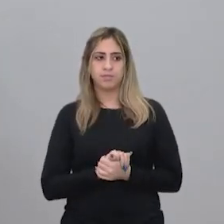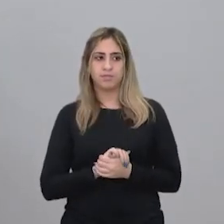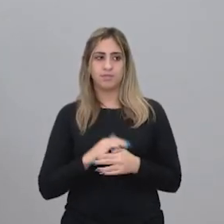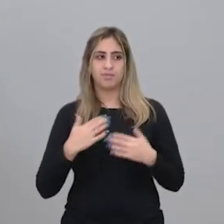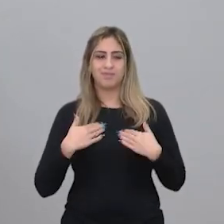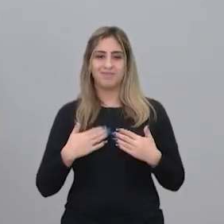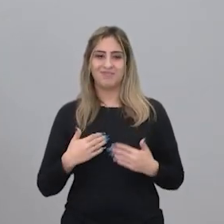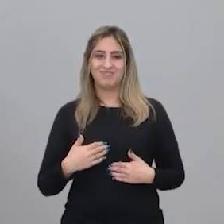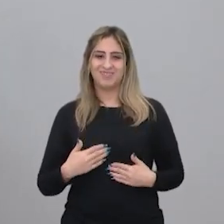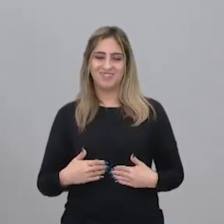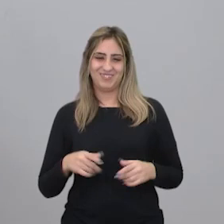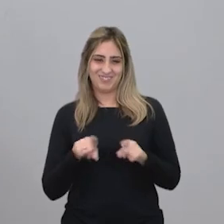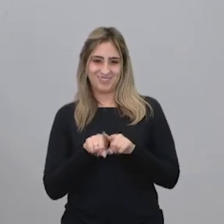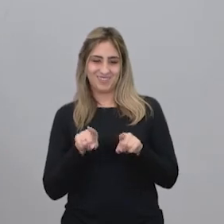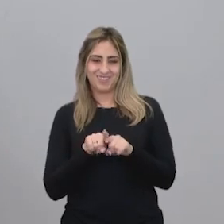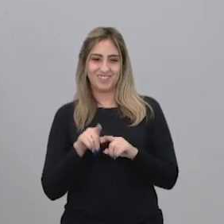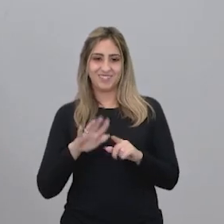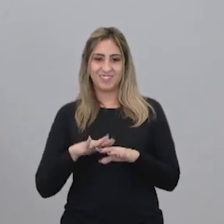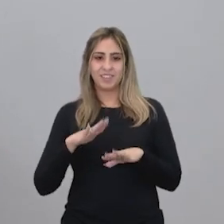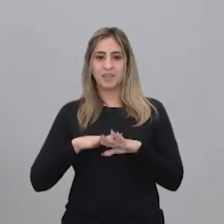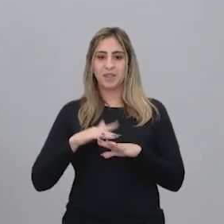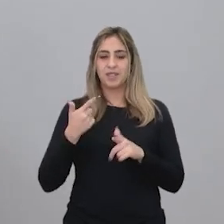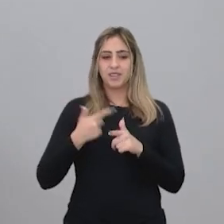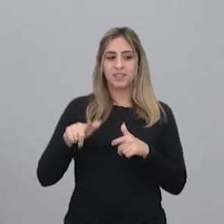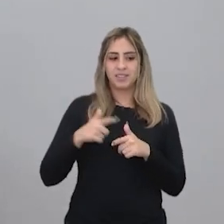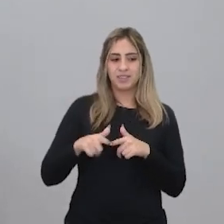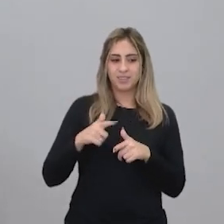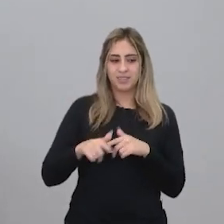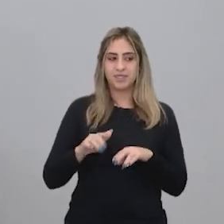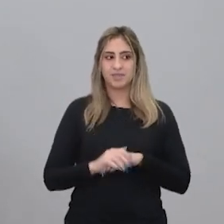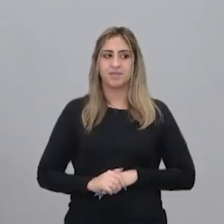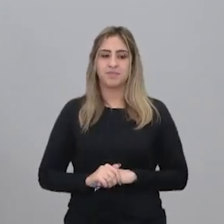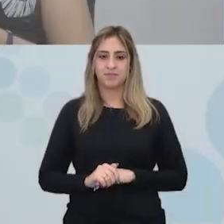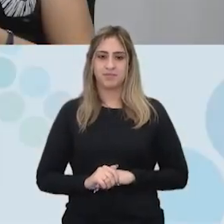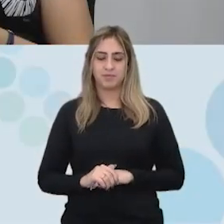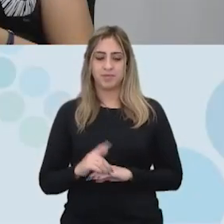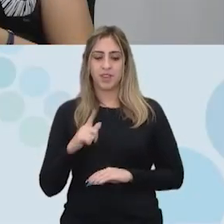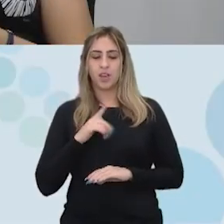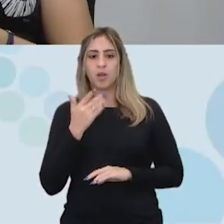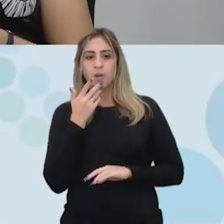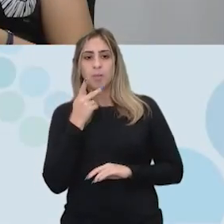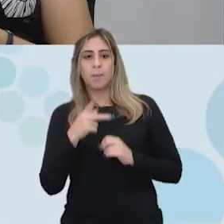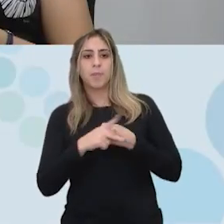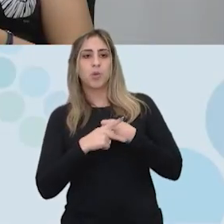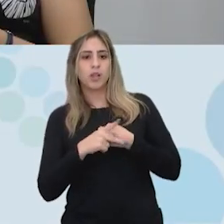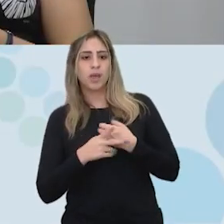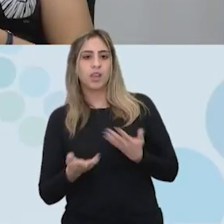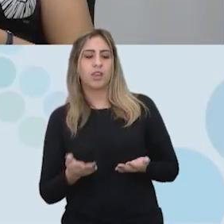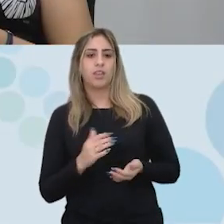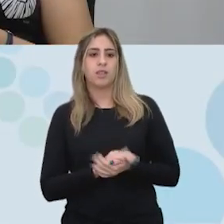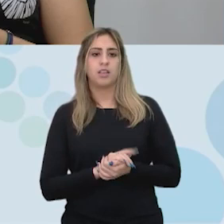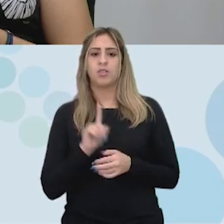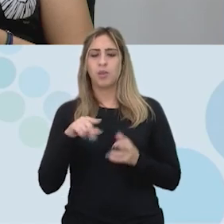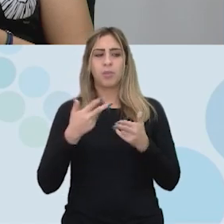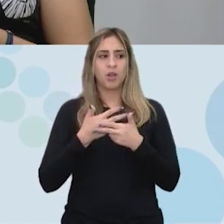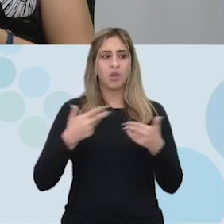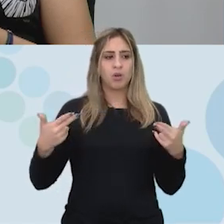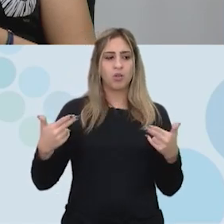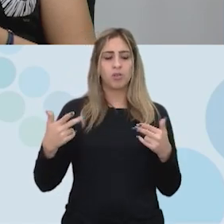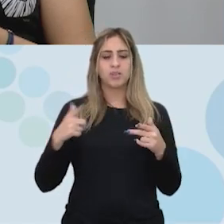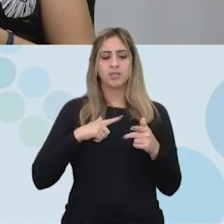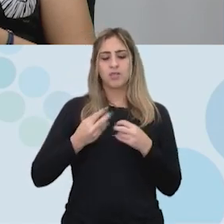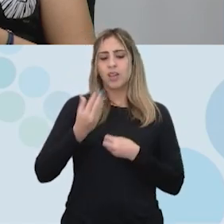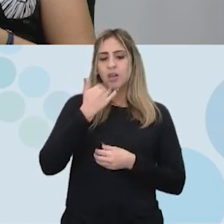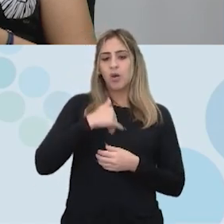tá em outra pressão, ele tá no ar rarefeito, então às vezes você fala, aqui uma proteína, alguma coisa assim, lá não é uma coisa que vai